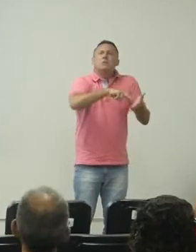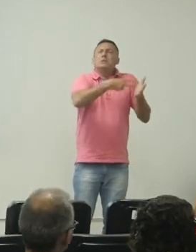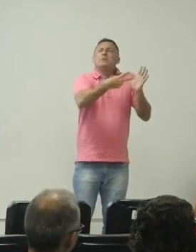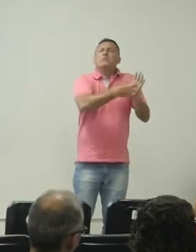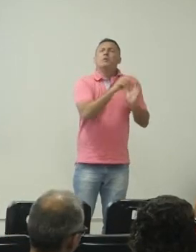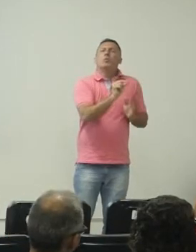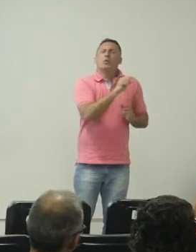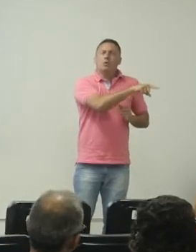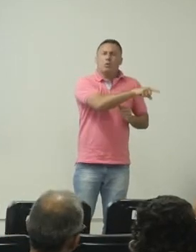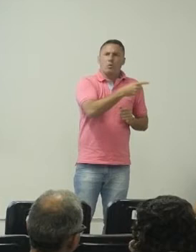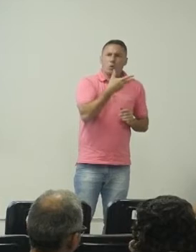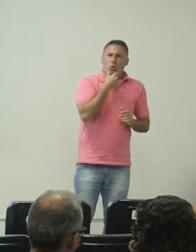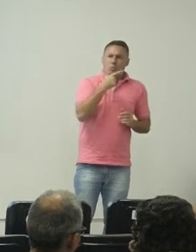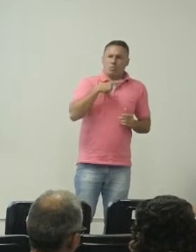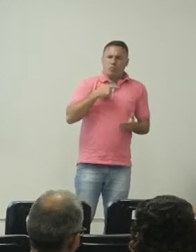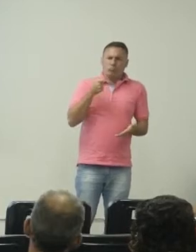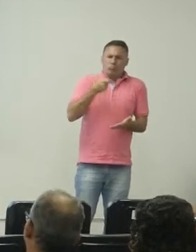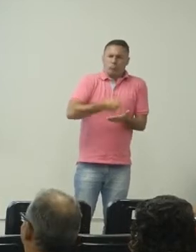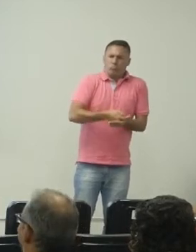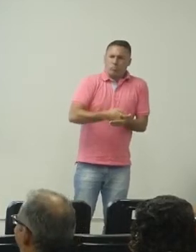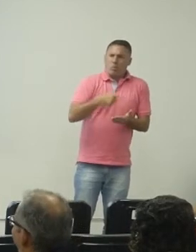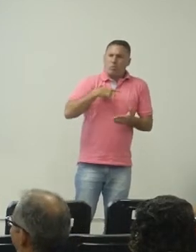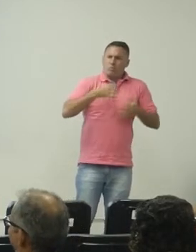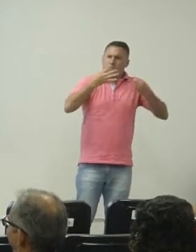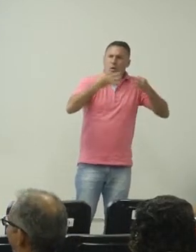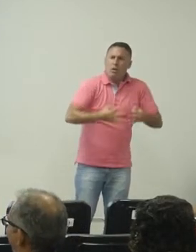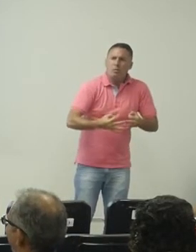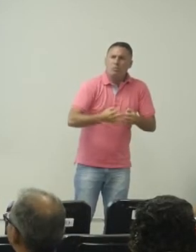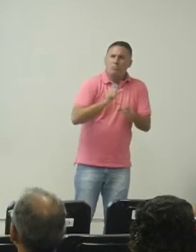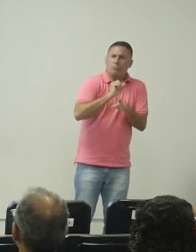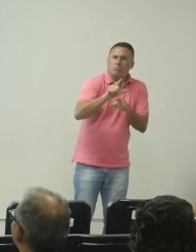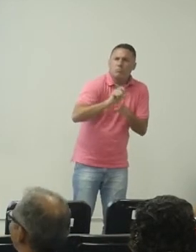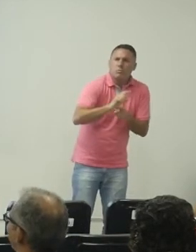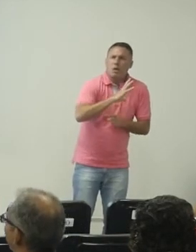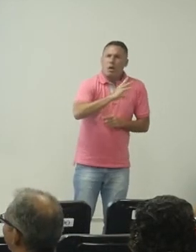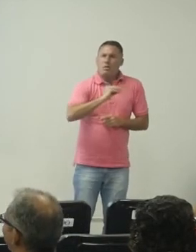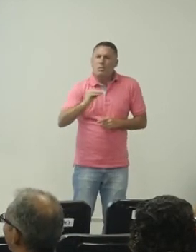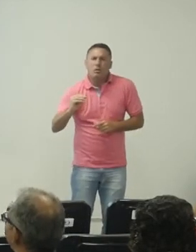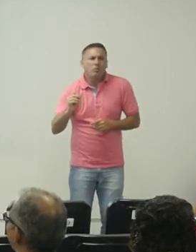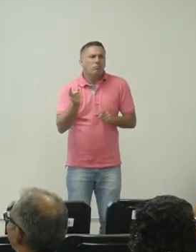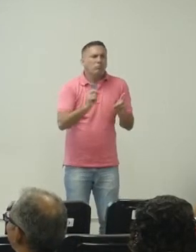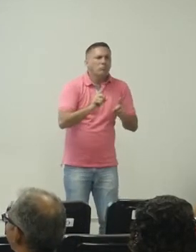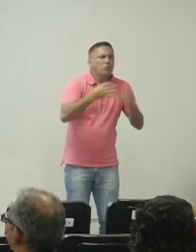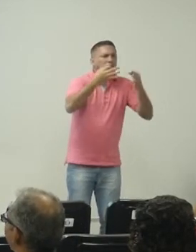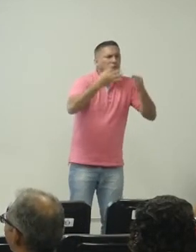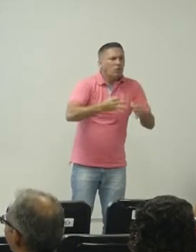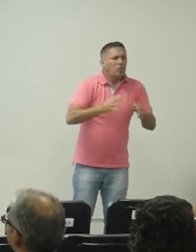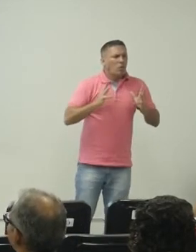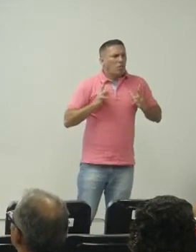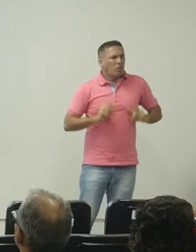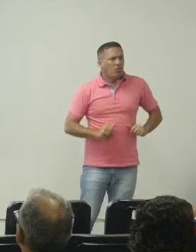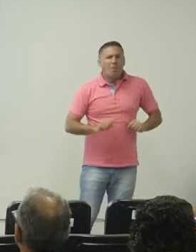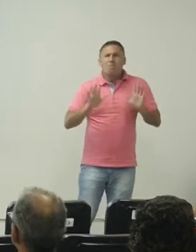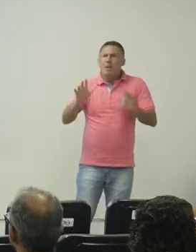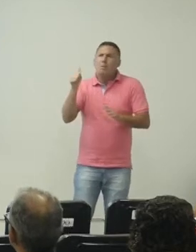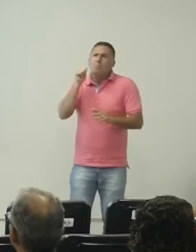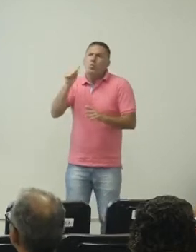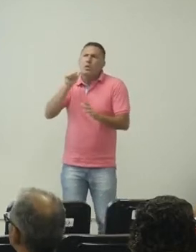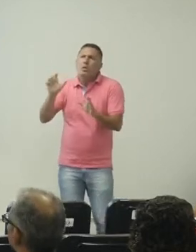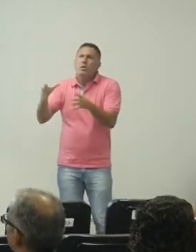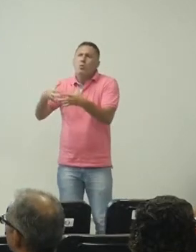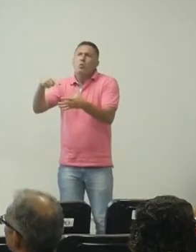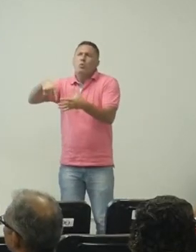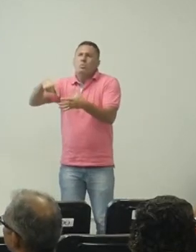alguém que honra seus compromissos, paga suas contas, é um homem trabalhador. Agora, se você fala uma mulher honesta, a gente vai